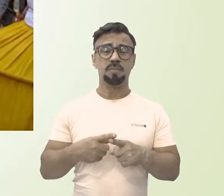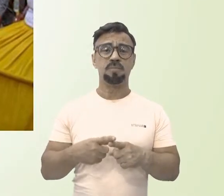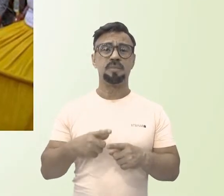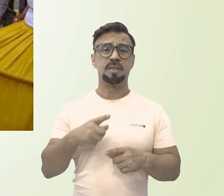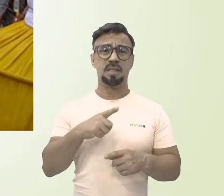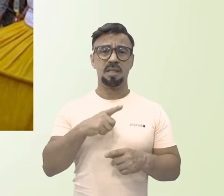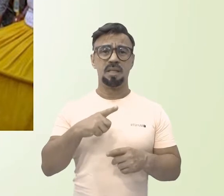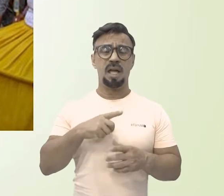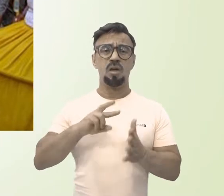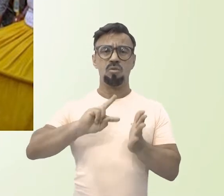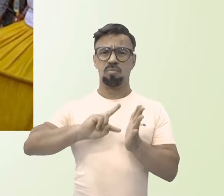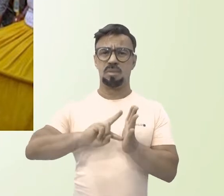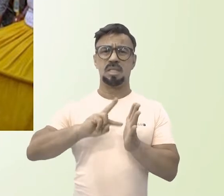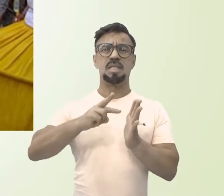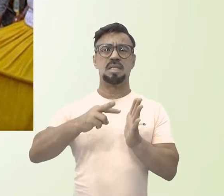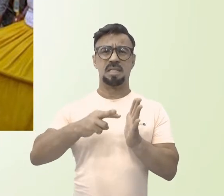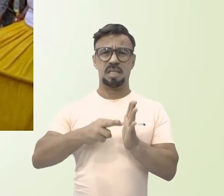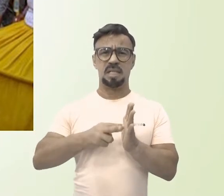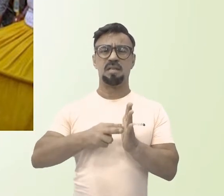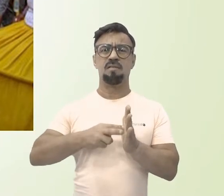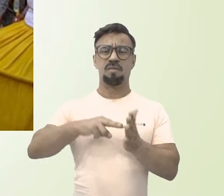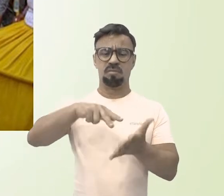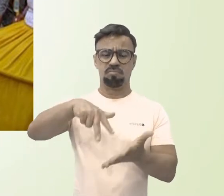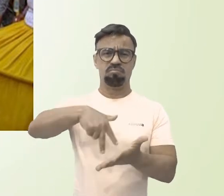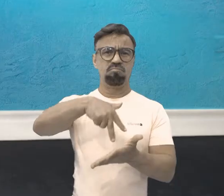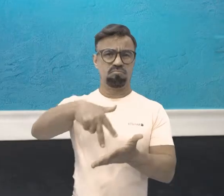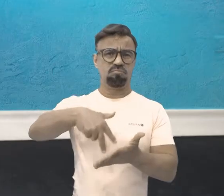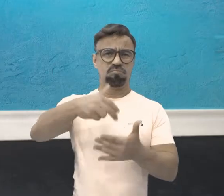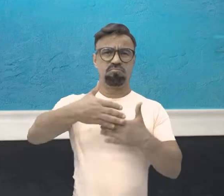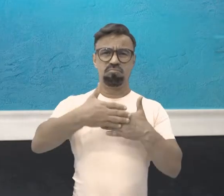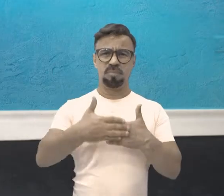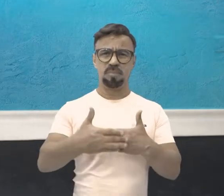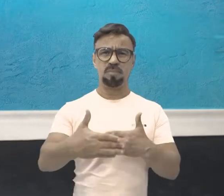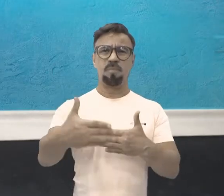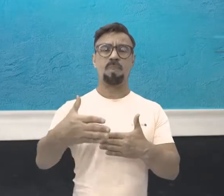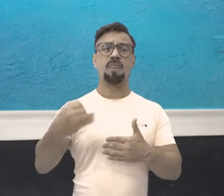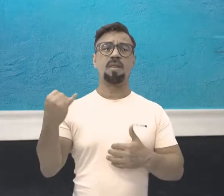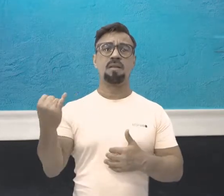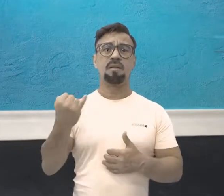ela traz um significado durante um cortejo muito importante.